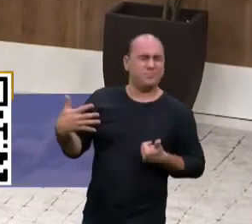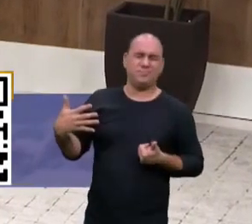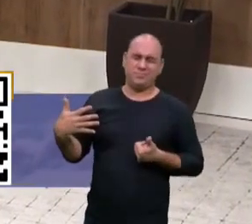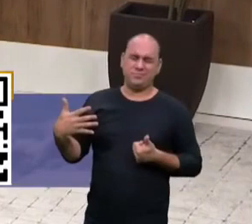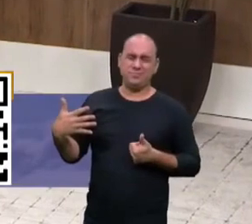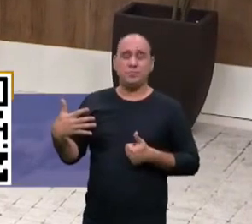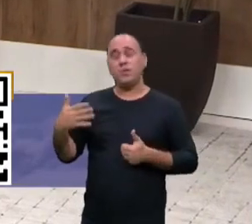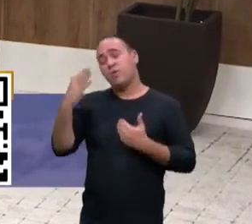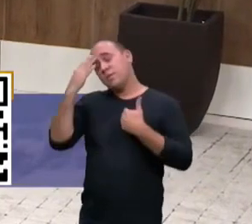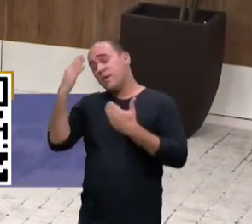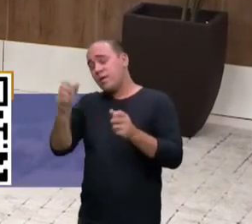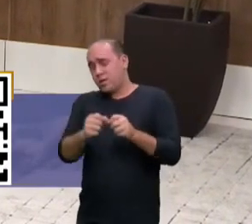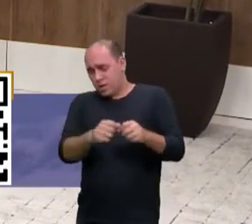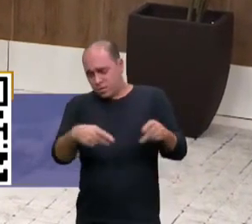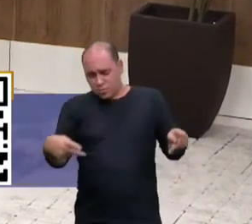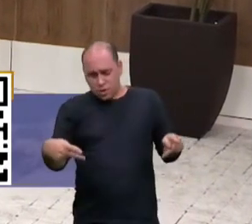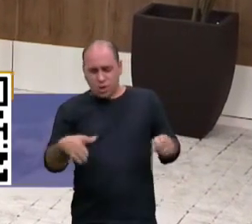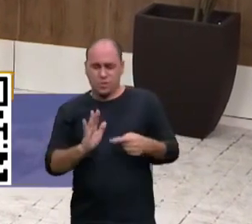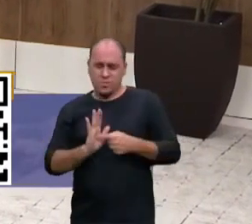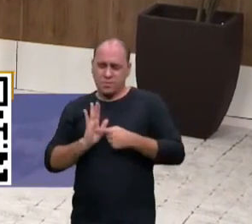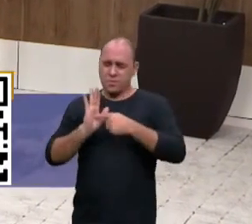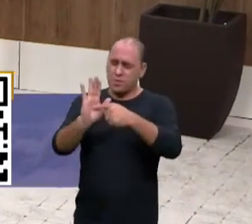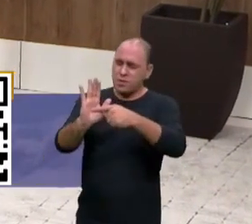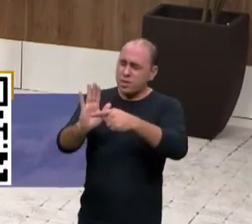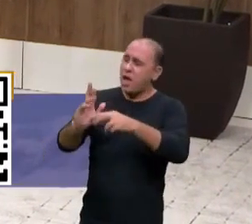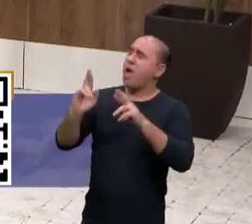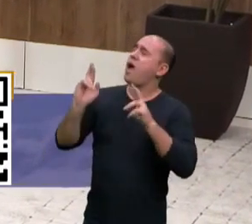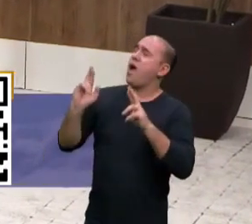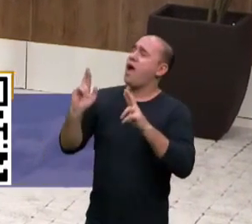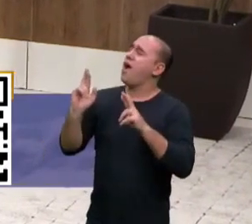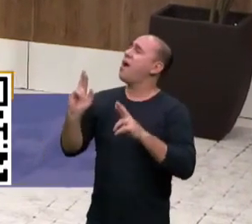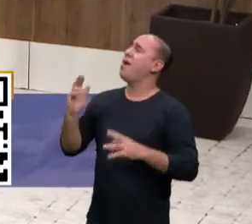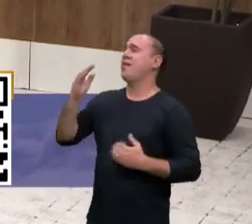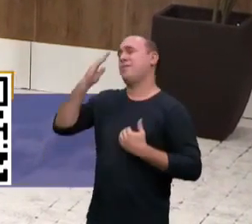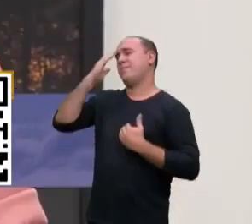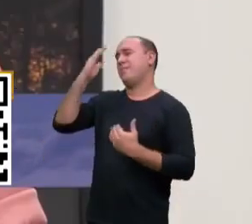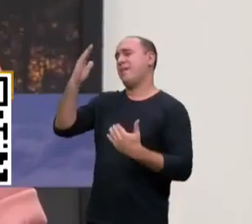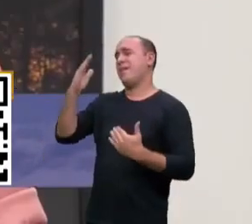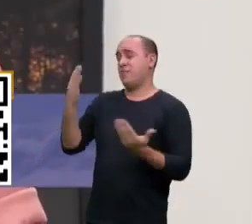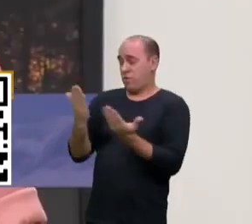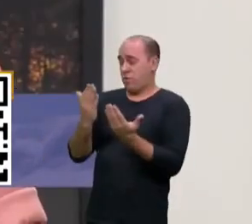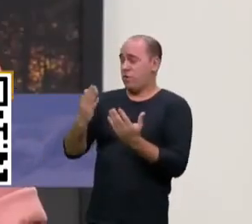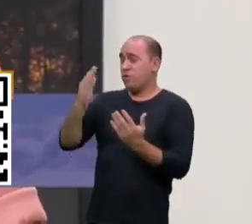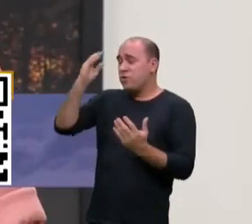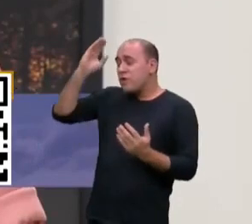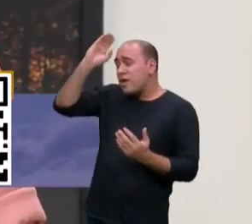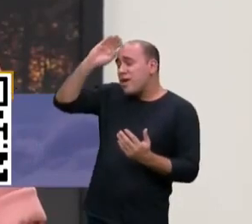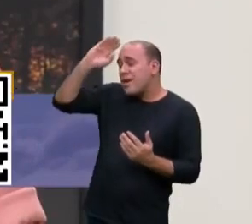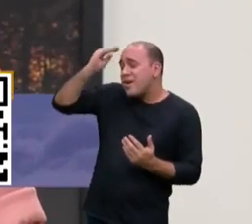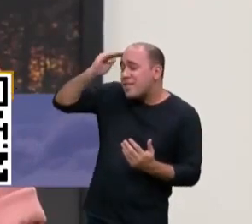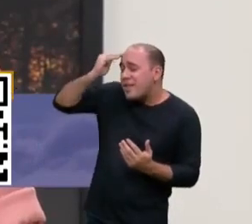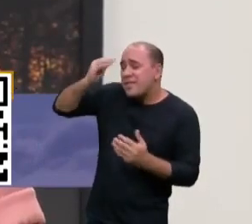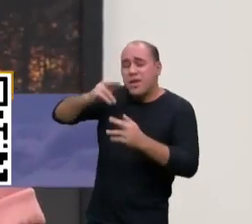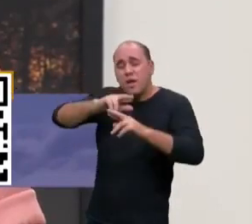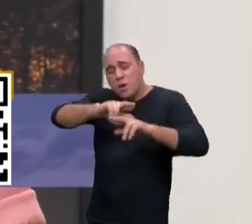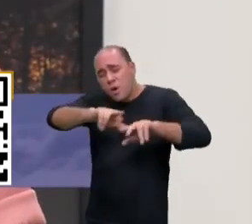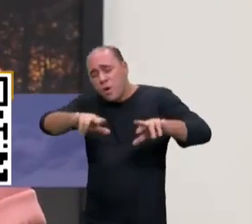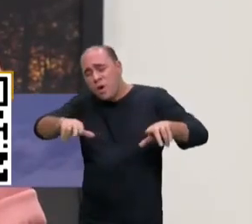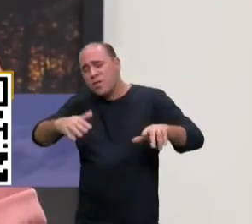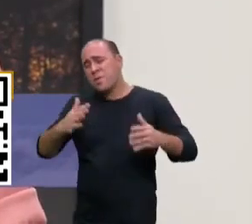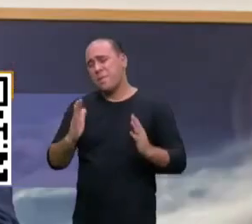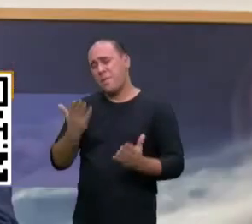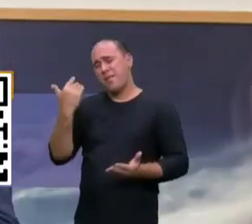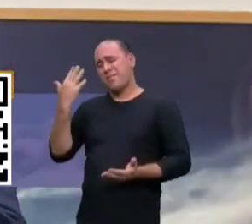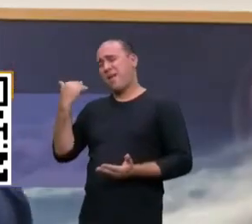apocalipse e com certeza o senhor aqui hoje vai nos ajudar a entender muitas coisas a visão não tínhamos